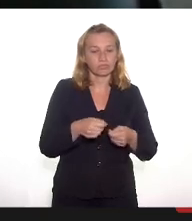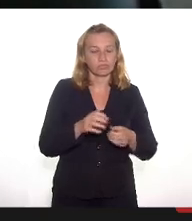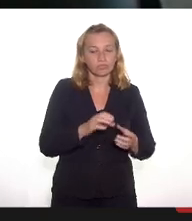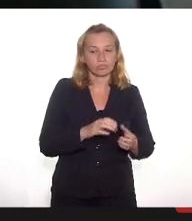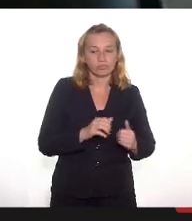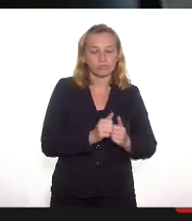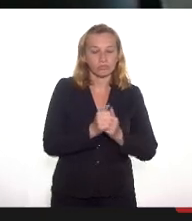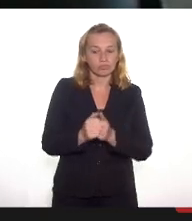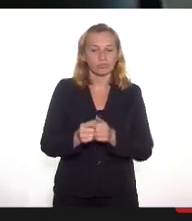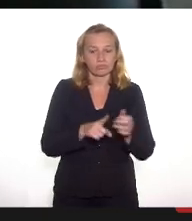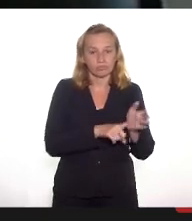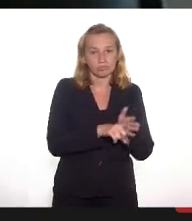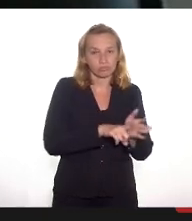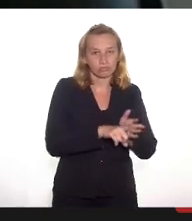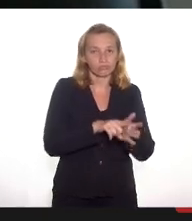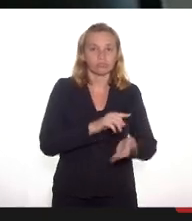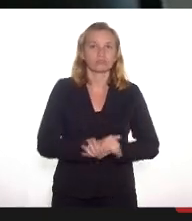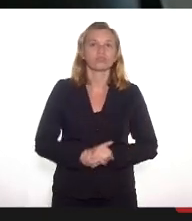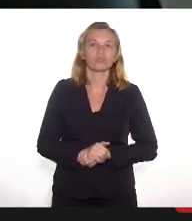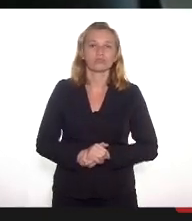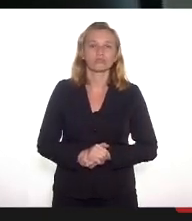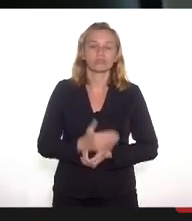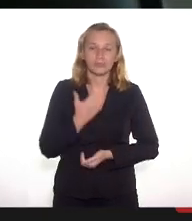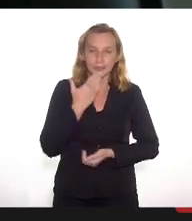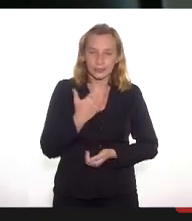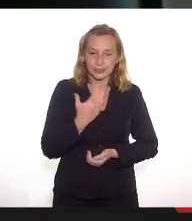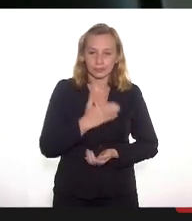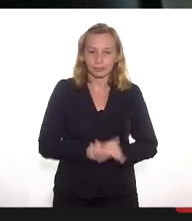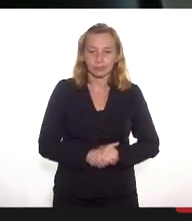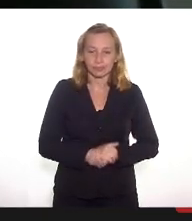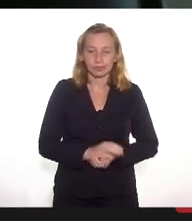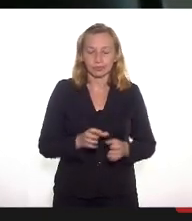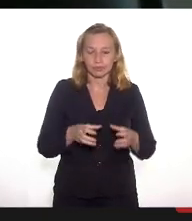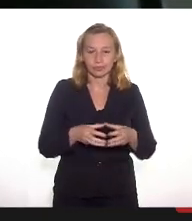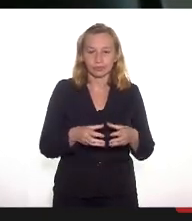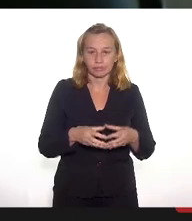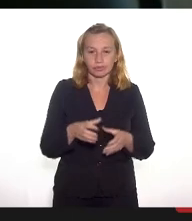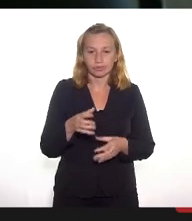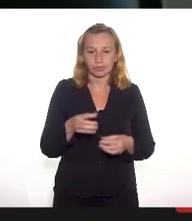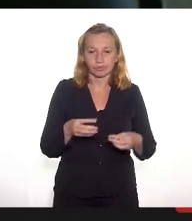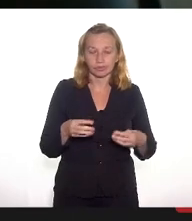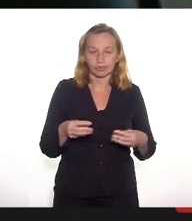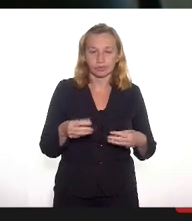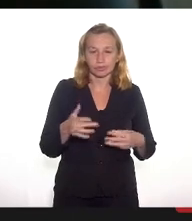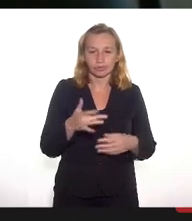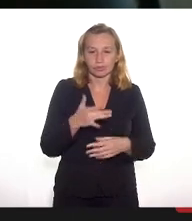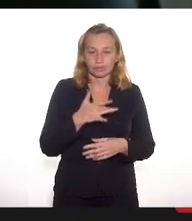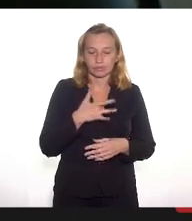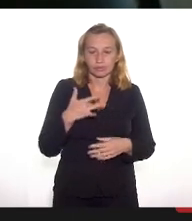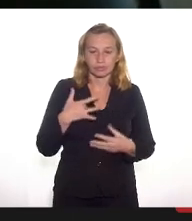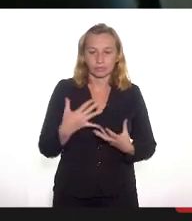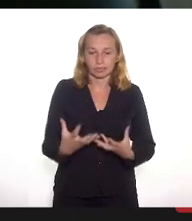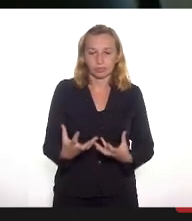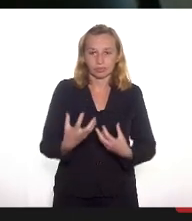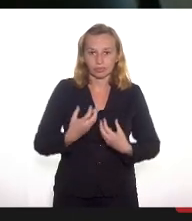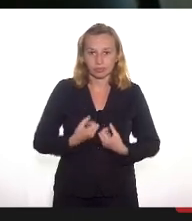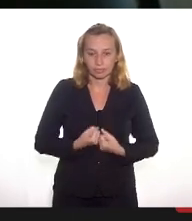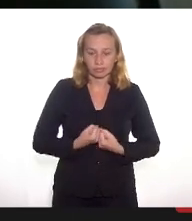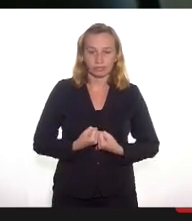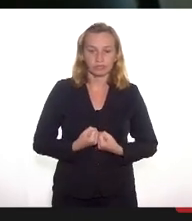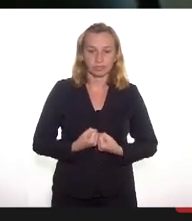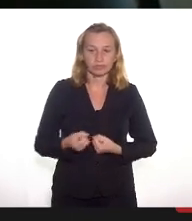e fiscalização e pedir que a comissão de saúde é receba né